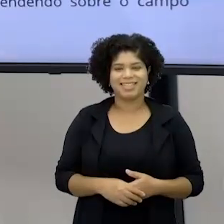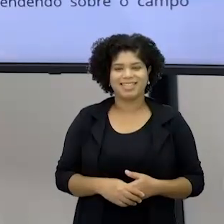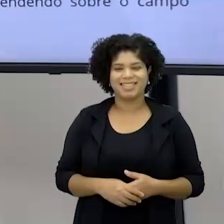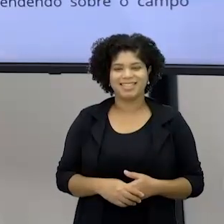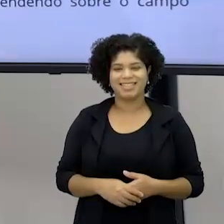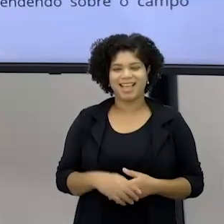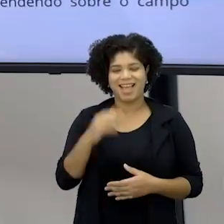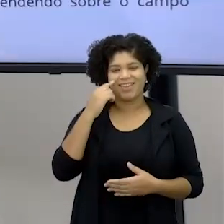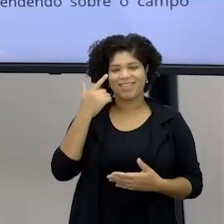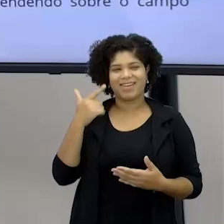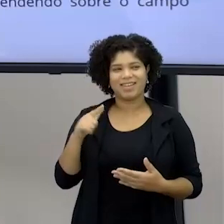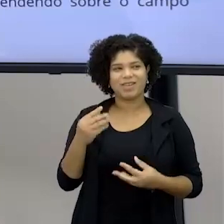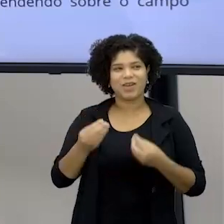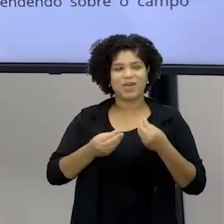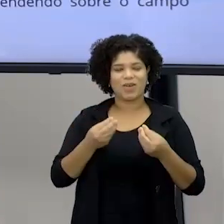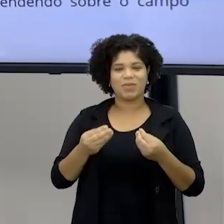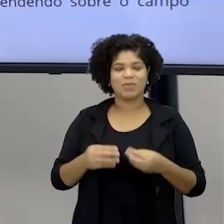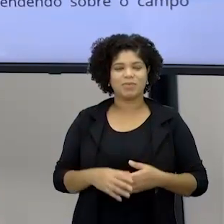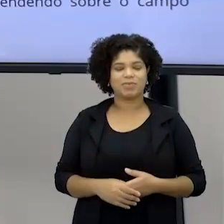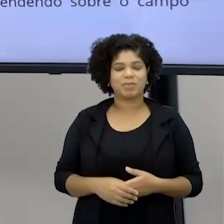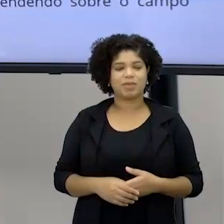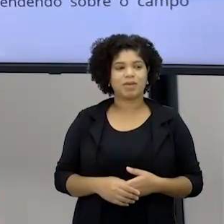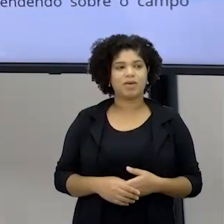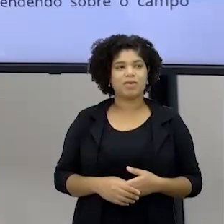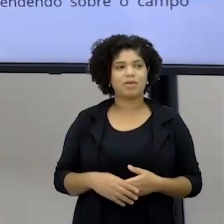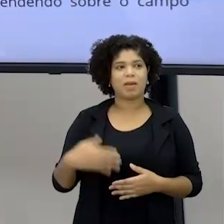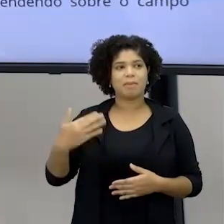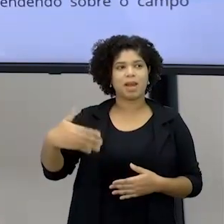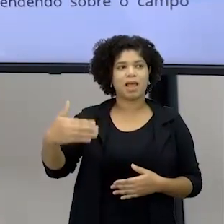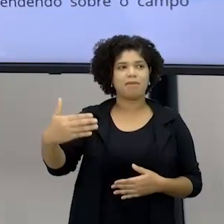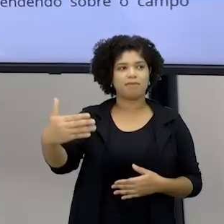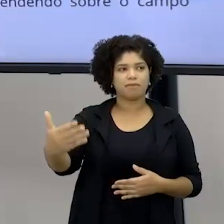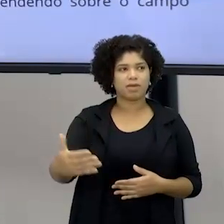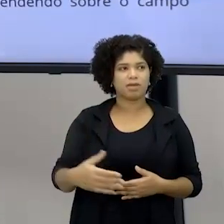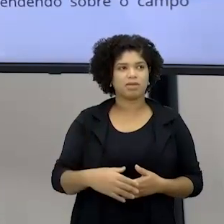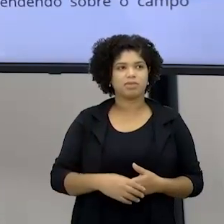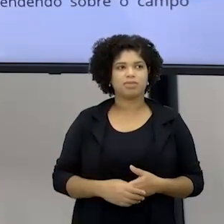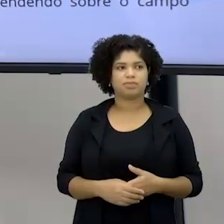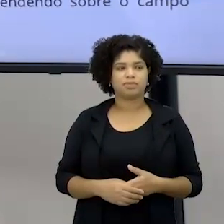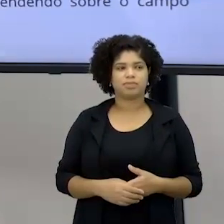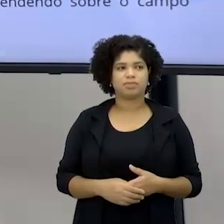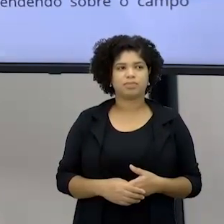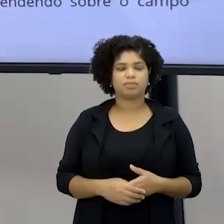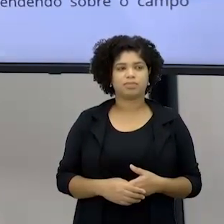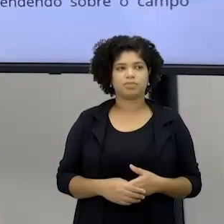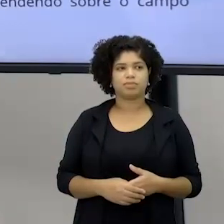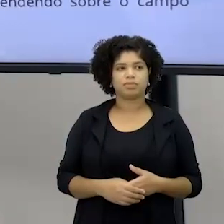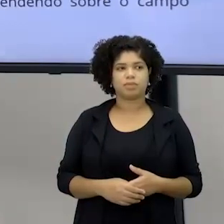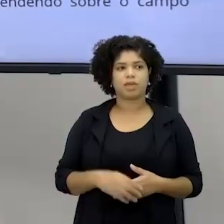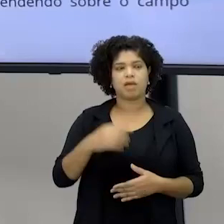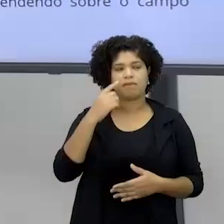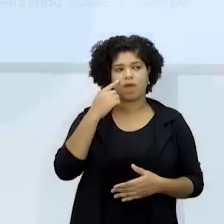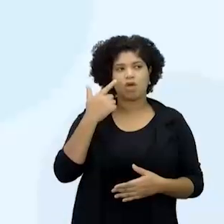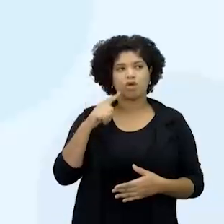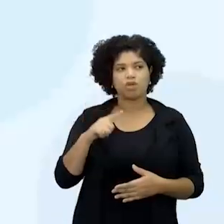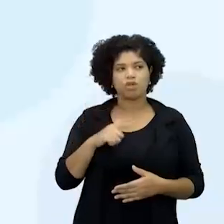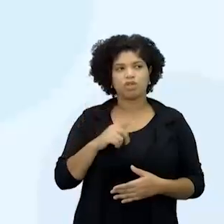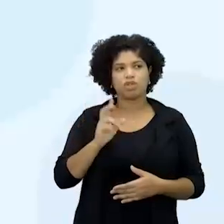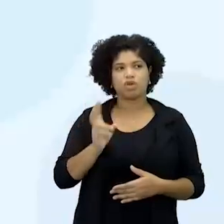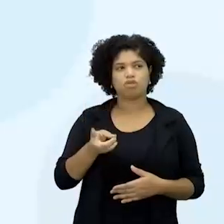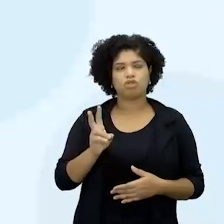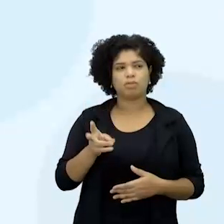isso também. E calma, em breve teremos as práticas, tá? Vamos para outra questão